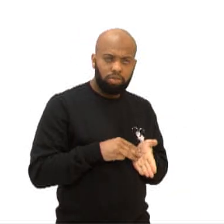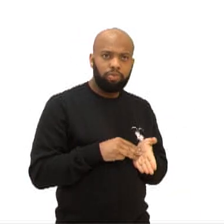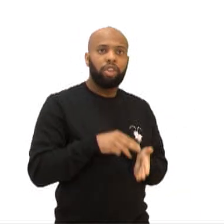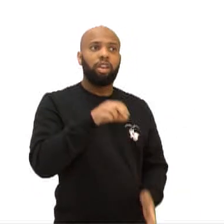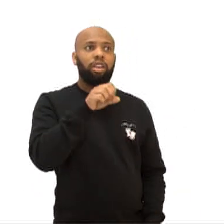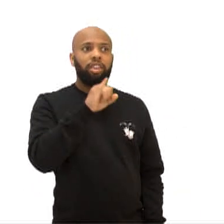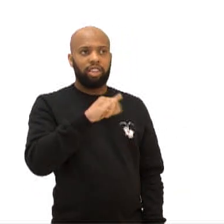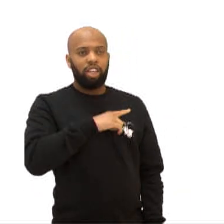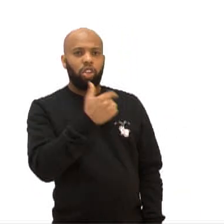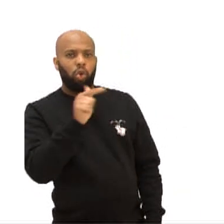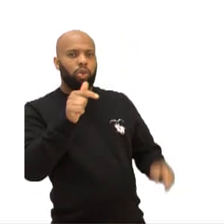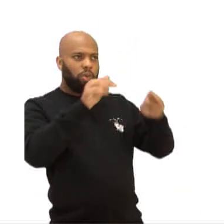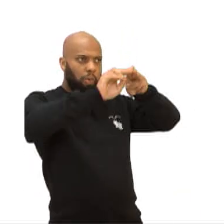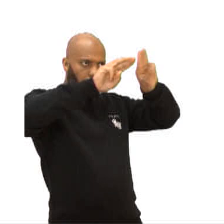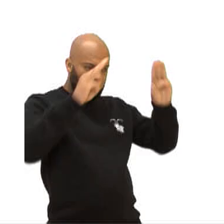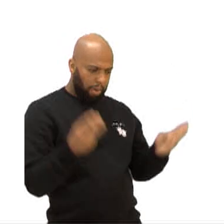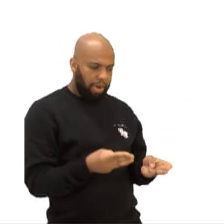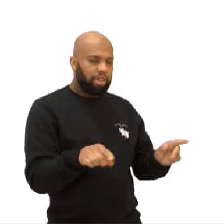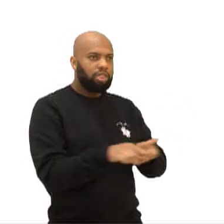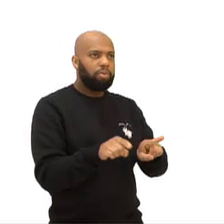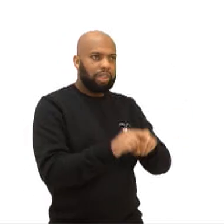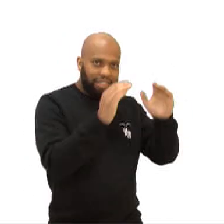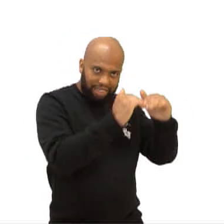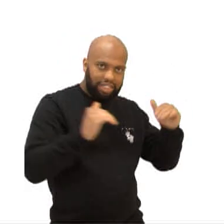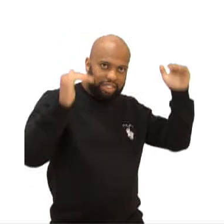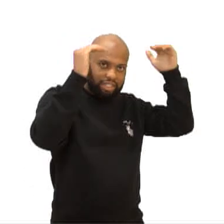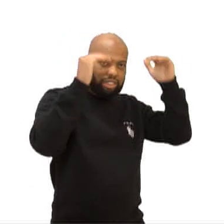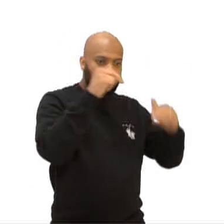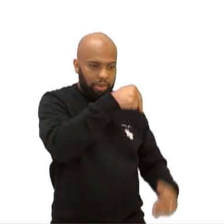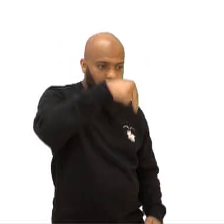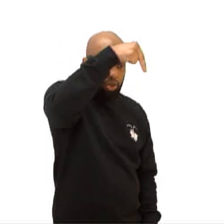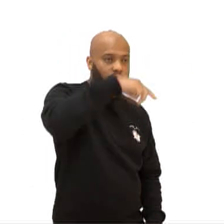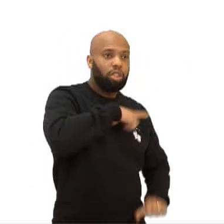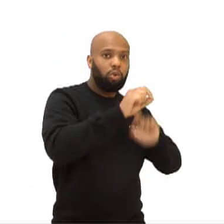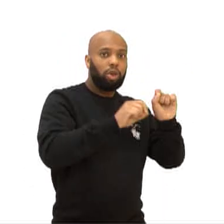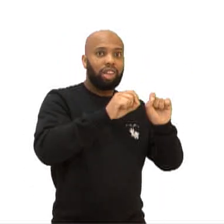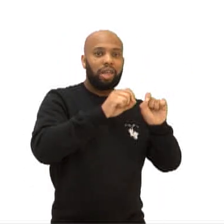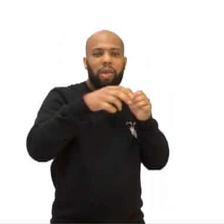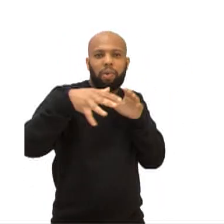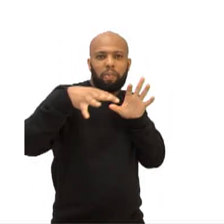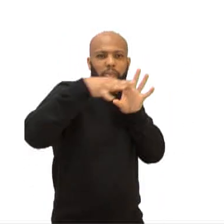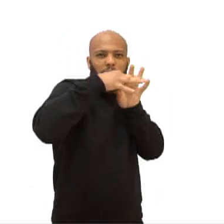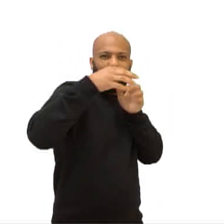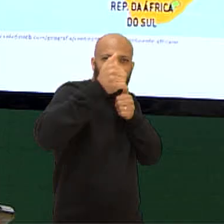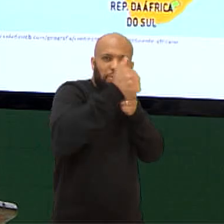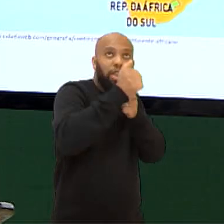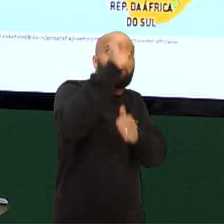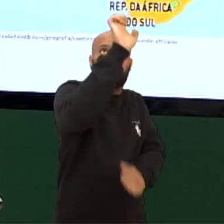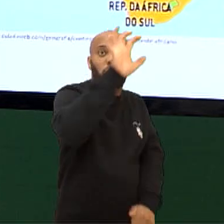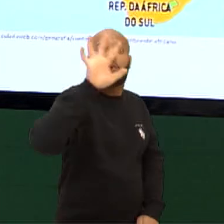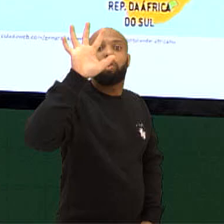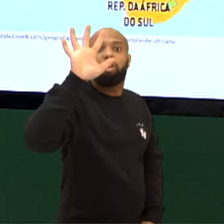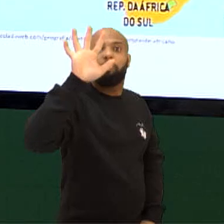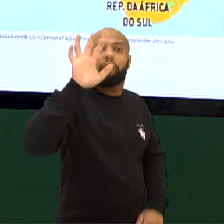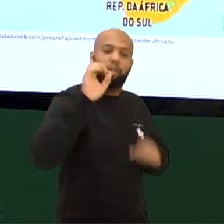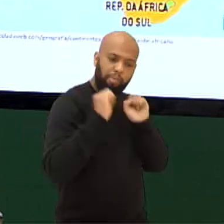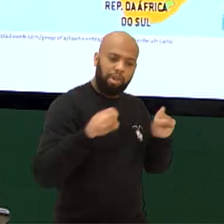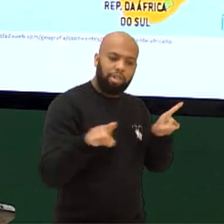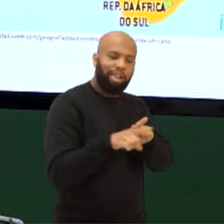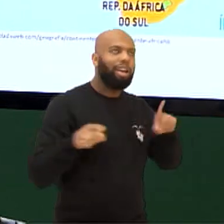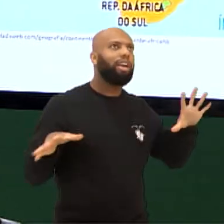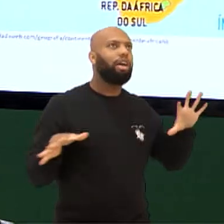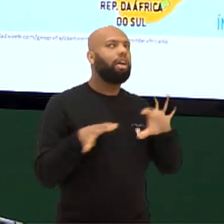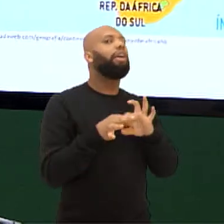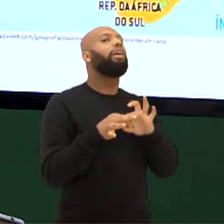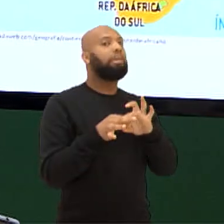tivesse um outro mapinha aqui em cima, o que que nós temos? Nós temos a Europa. Então, também a gente pode fazer um link